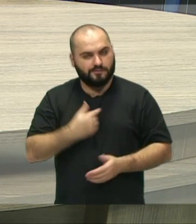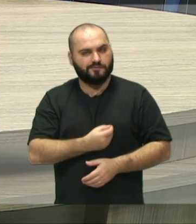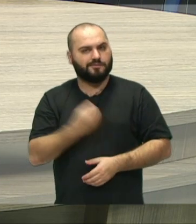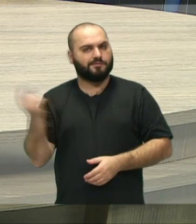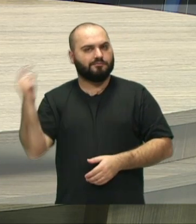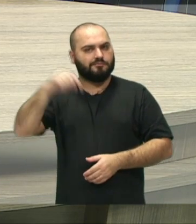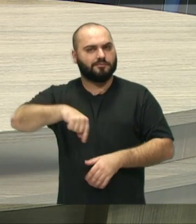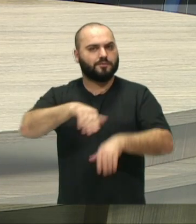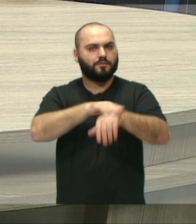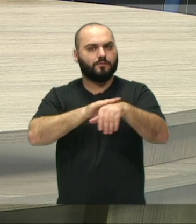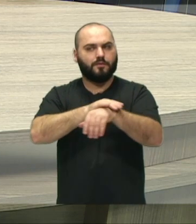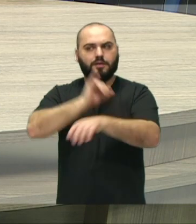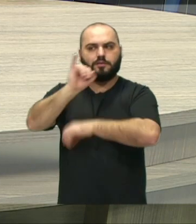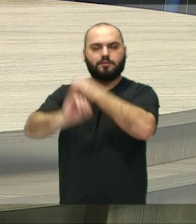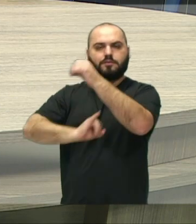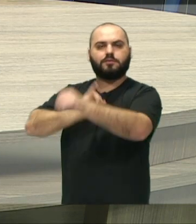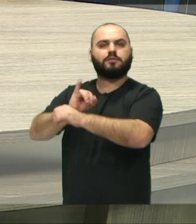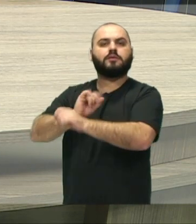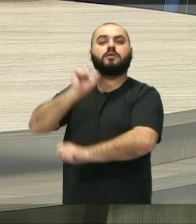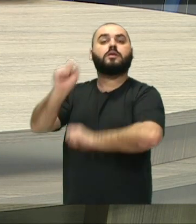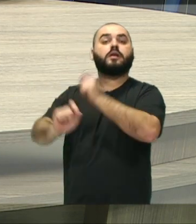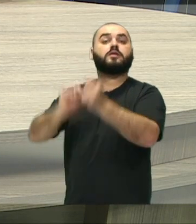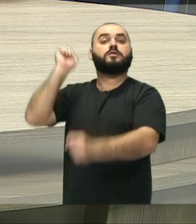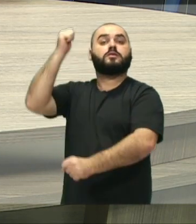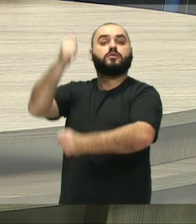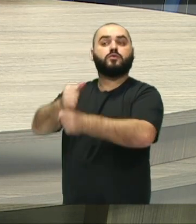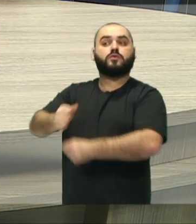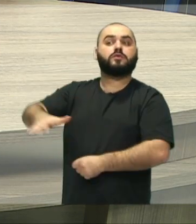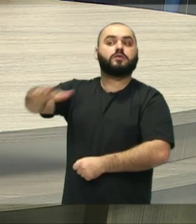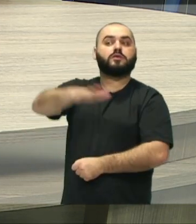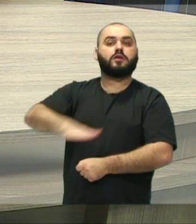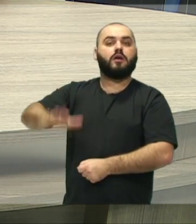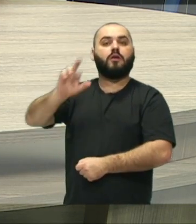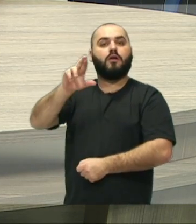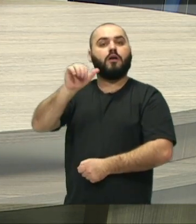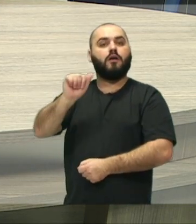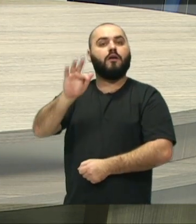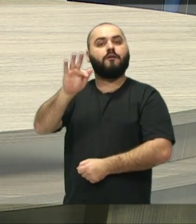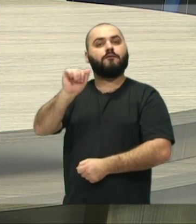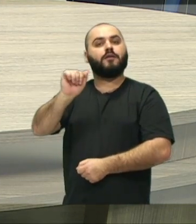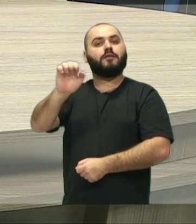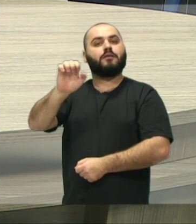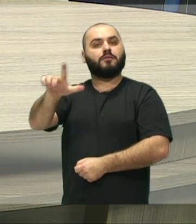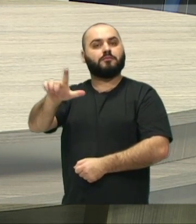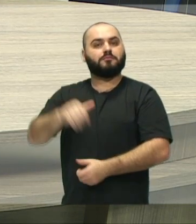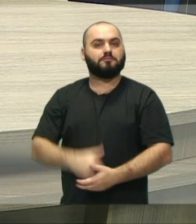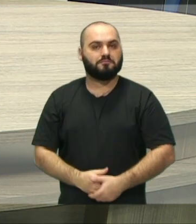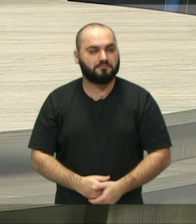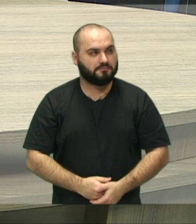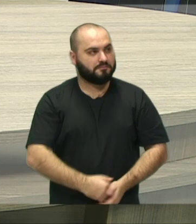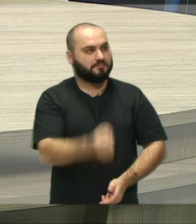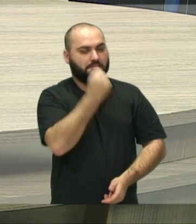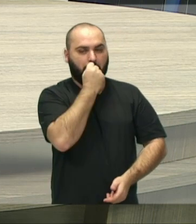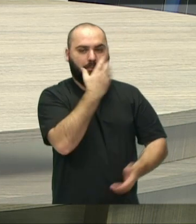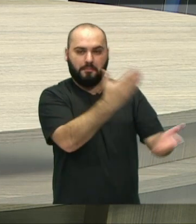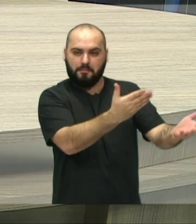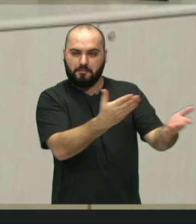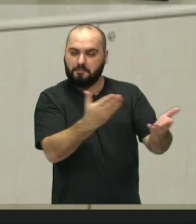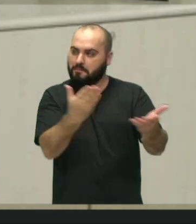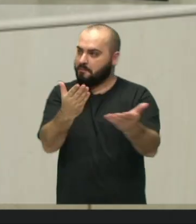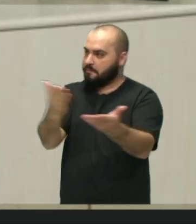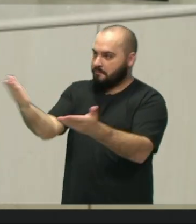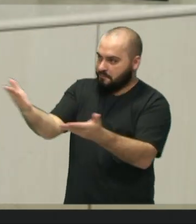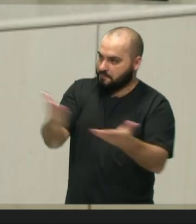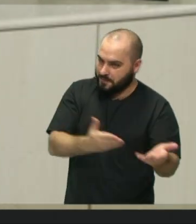o Rafael Luiz Pinto. Diretor-geral do SEMASA, seja muito bem-vindo aqui ao Câmara Aberta. Boa tarde,